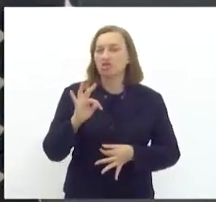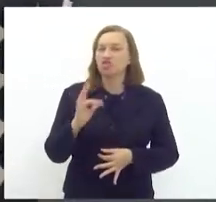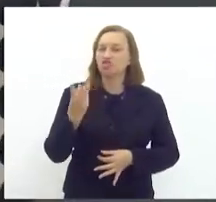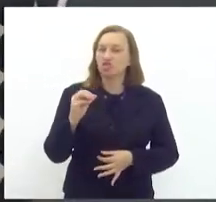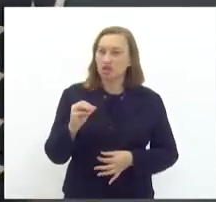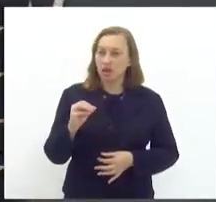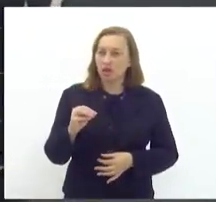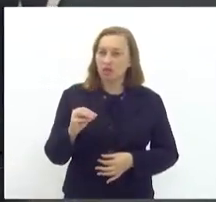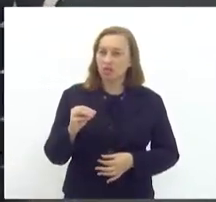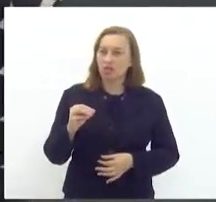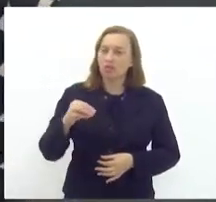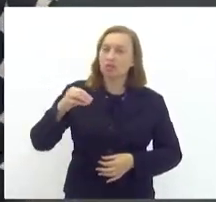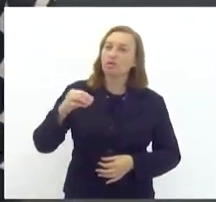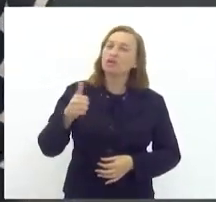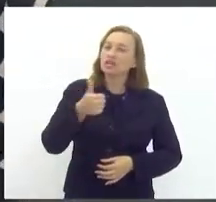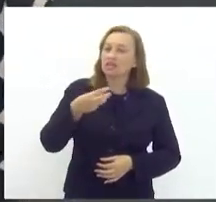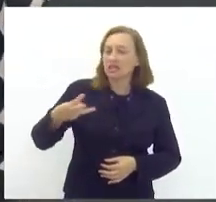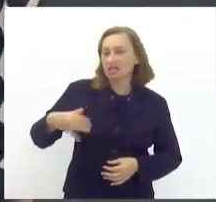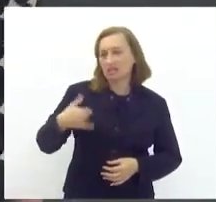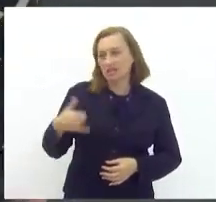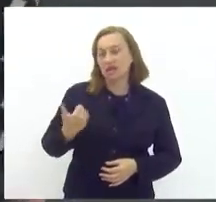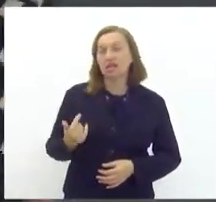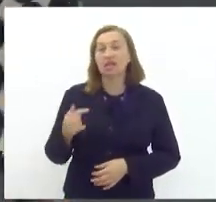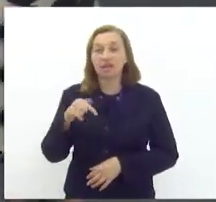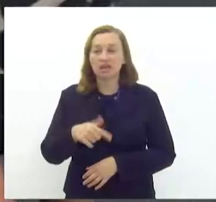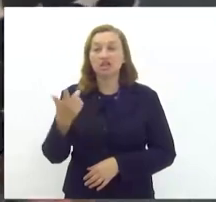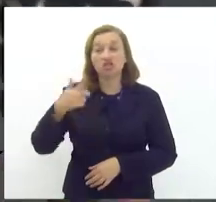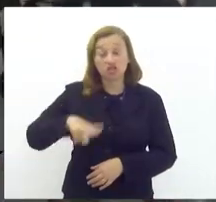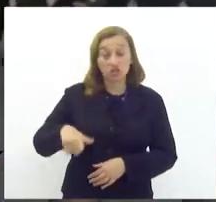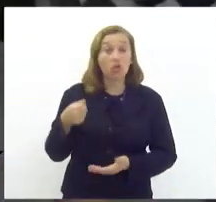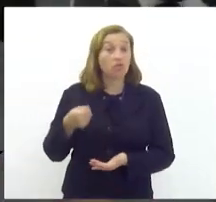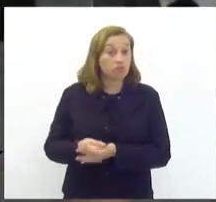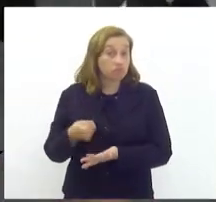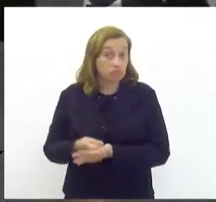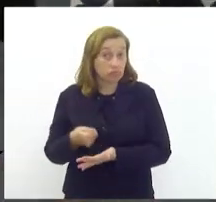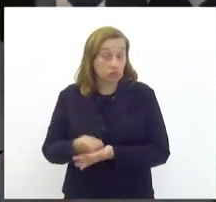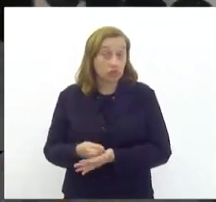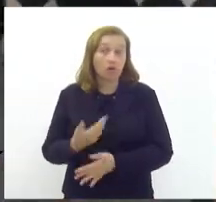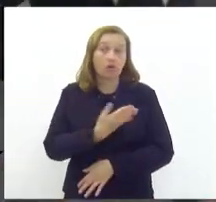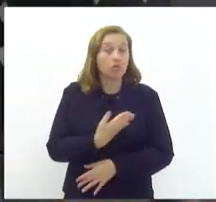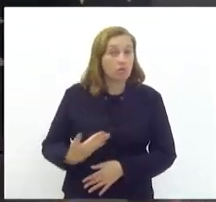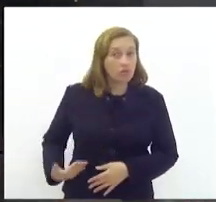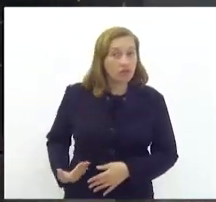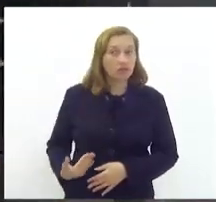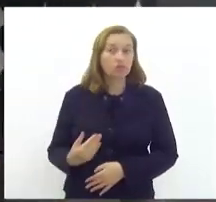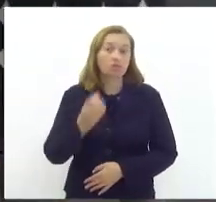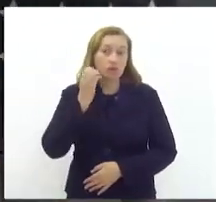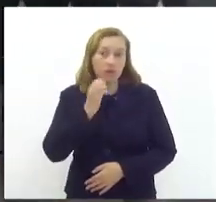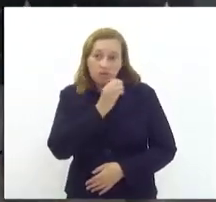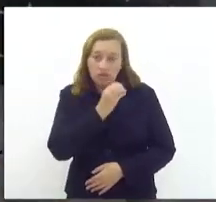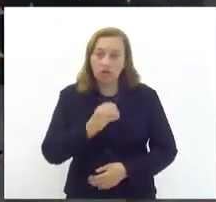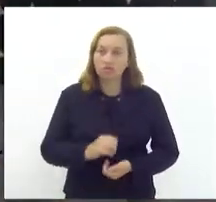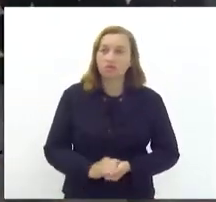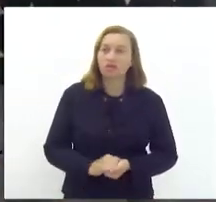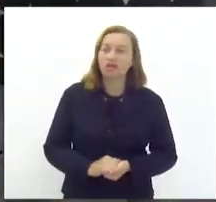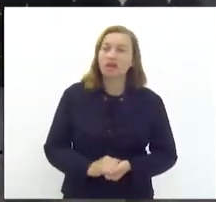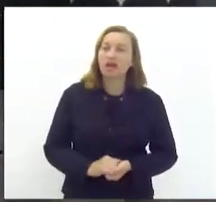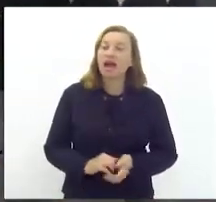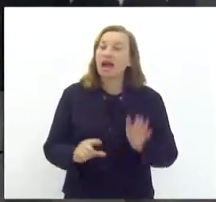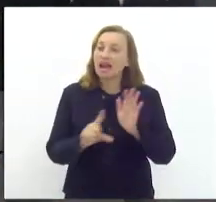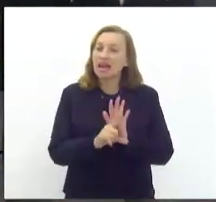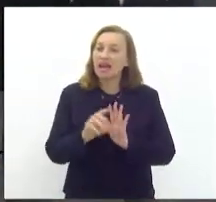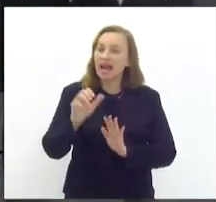Menezes de 13 anos e aqui faço mais uma cobrança ao Governador Cláudio Castro a lei Ágata